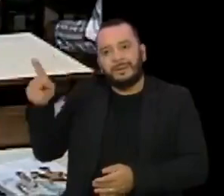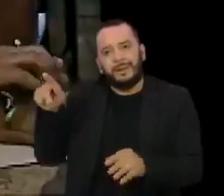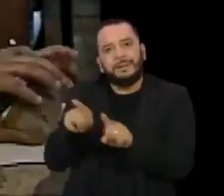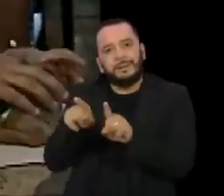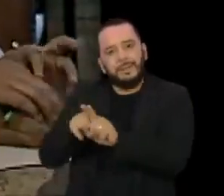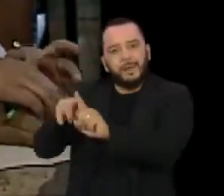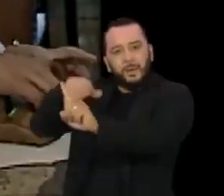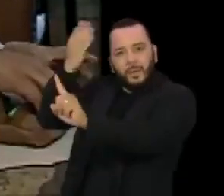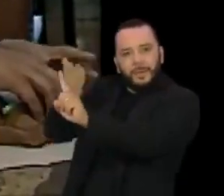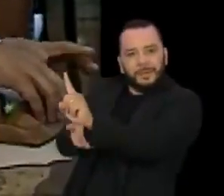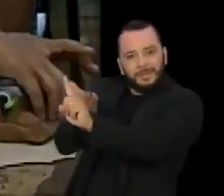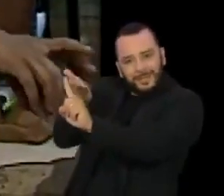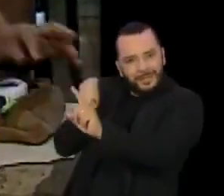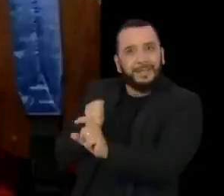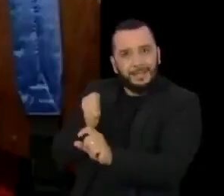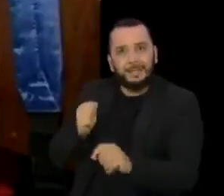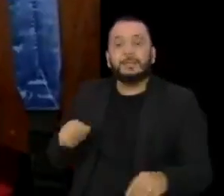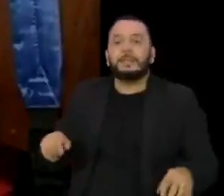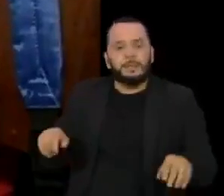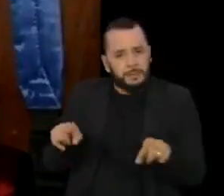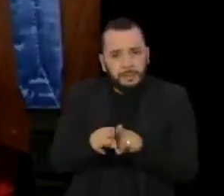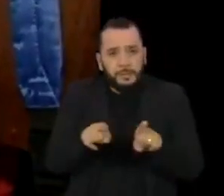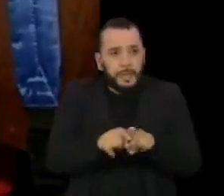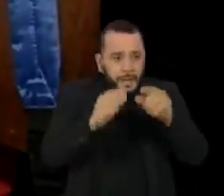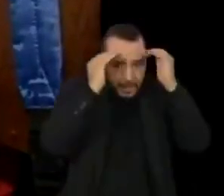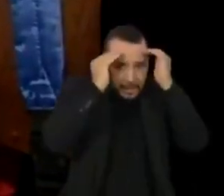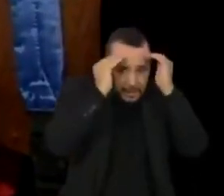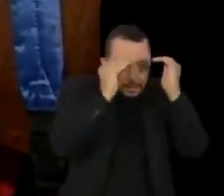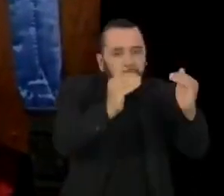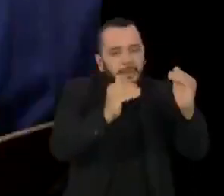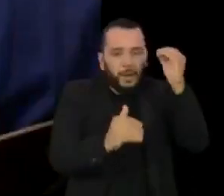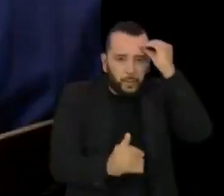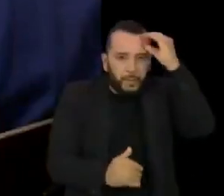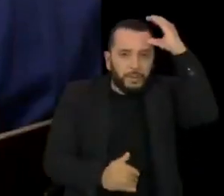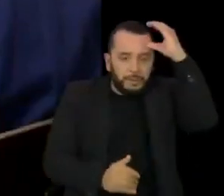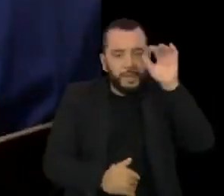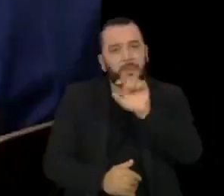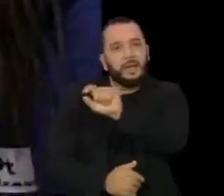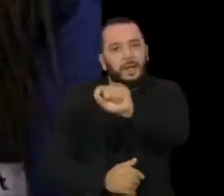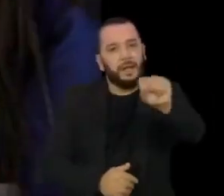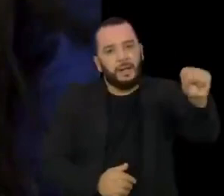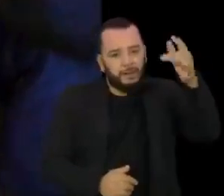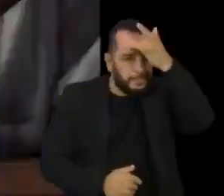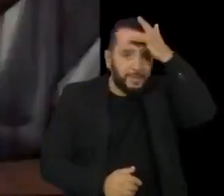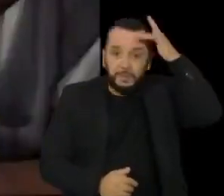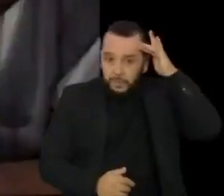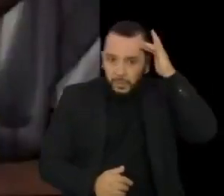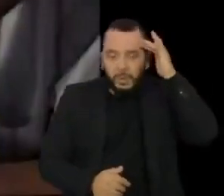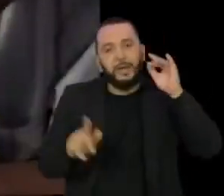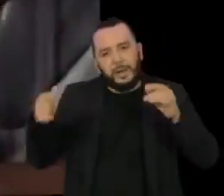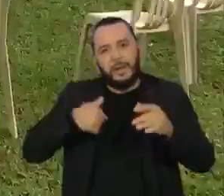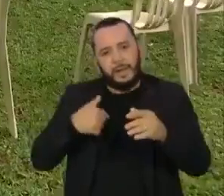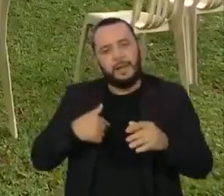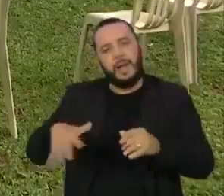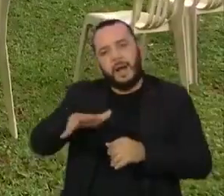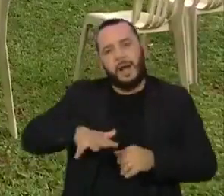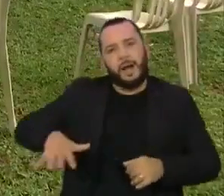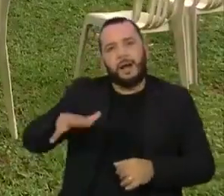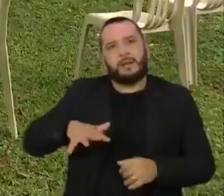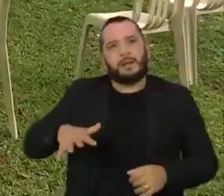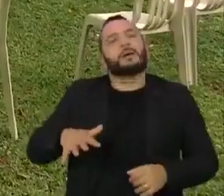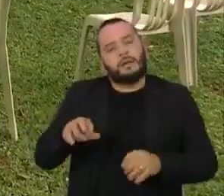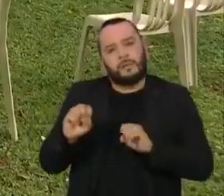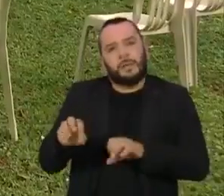de respeitar os saberes de cada pessoa ainda move o mundo da educação em muitos lugares.